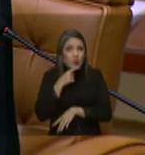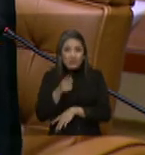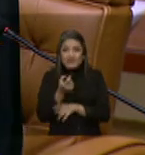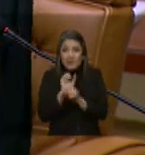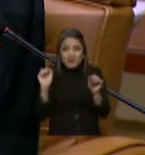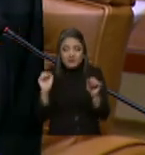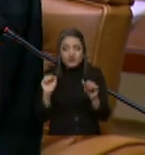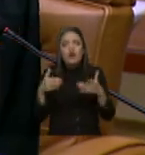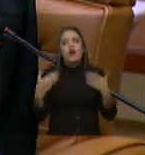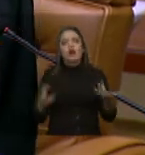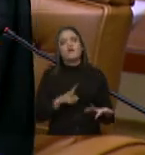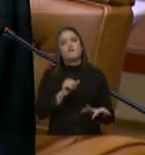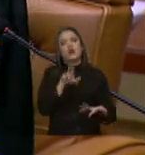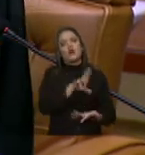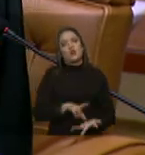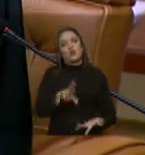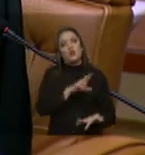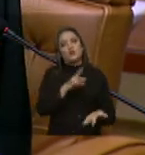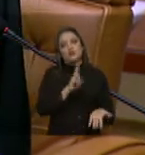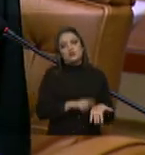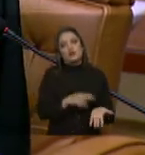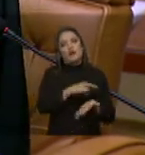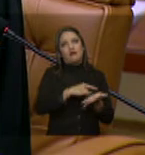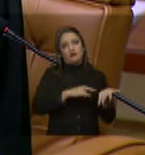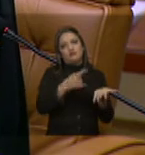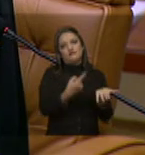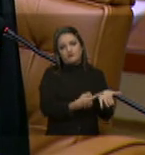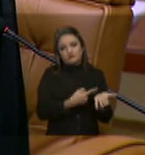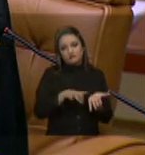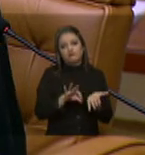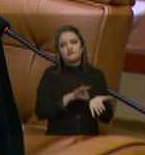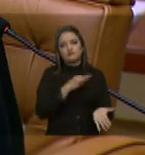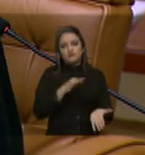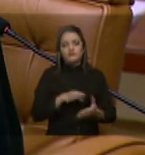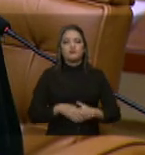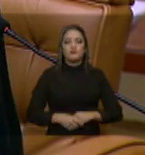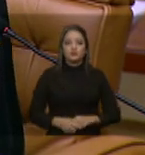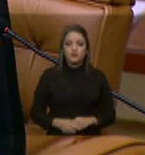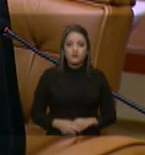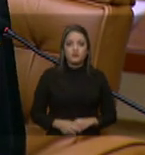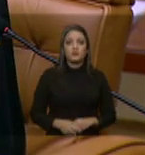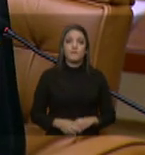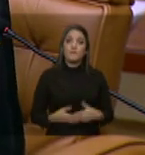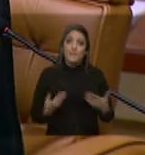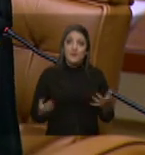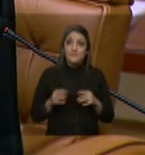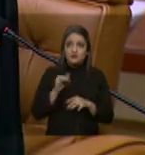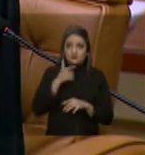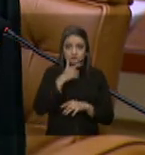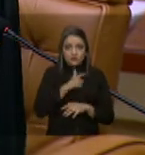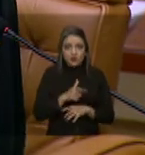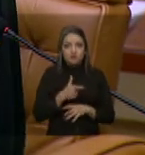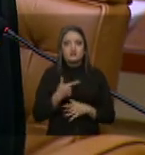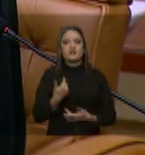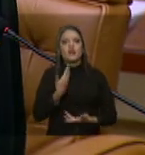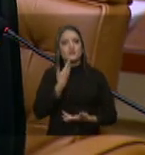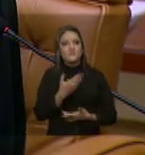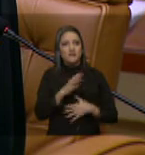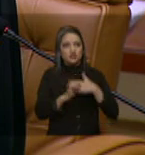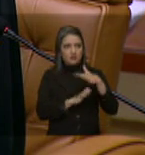quando o Brasil realmente não tiver possibilidade de exercer é a sua jurisdição sendo possível a solicitação